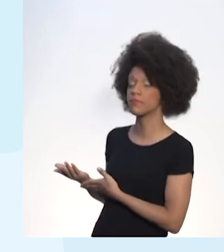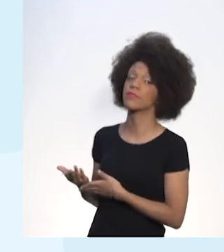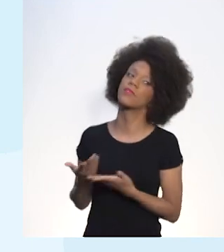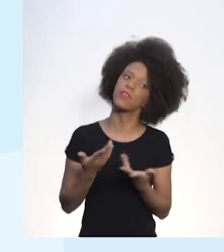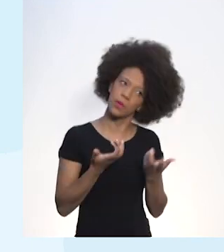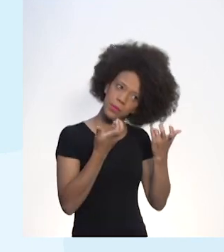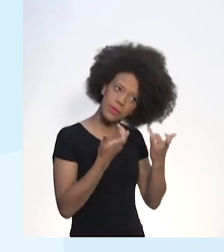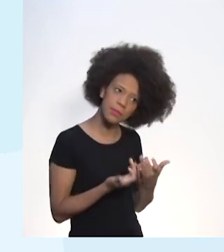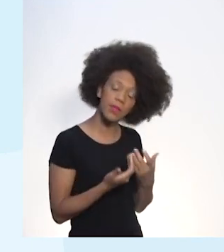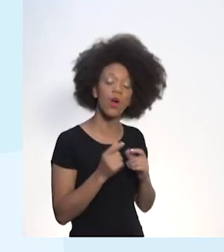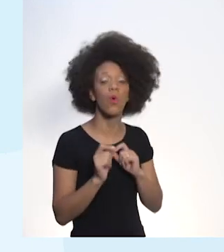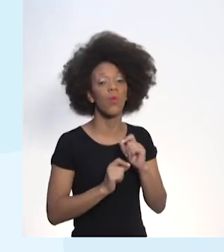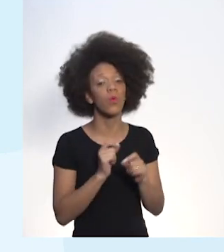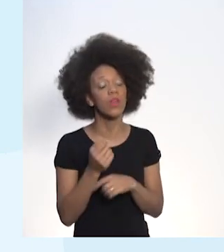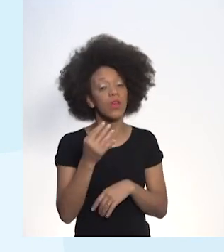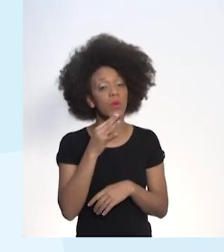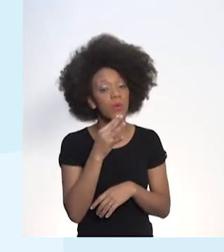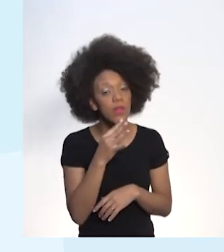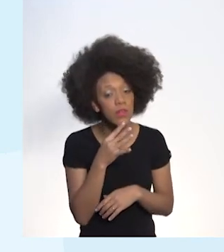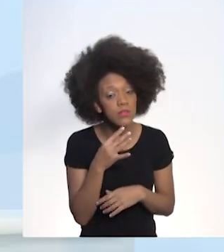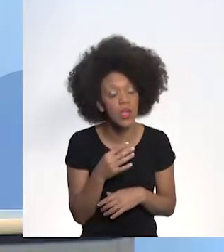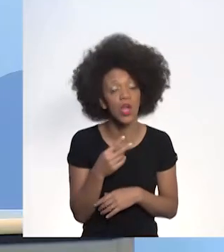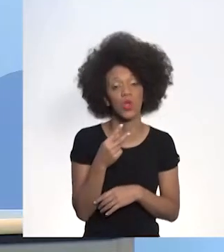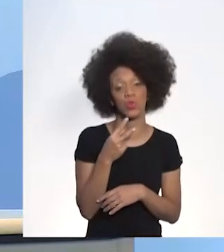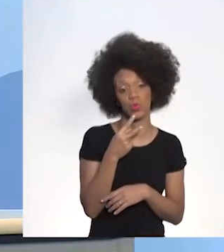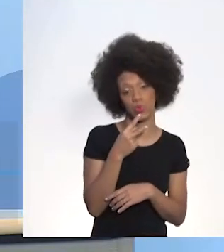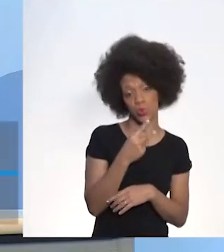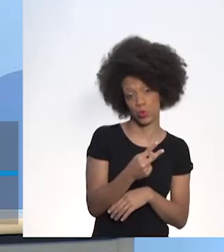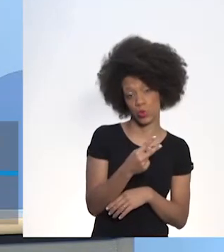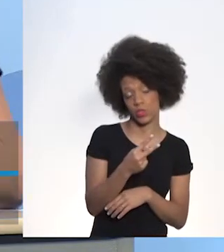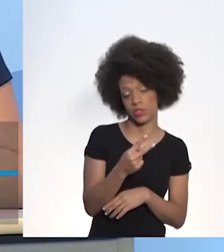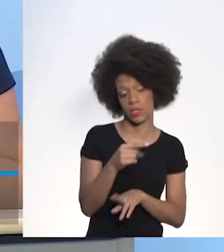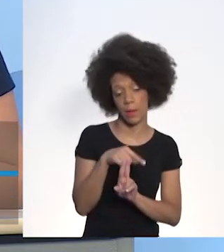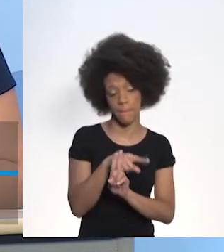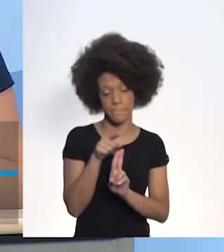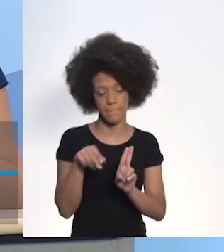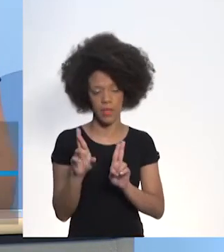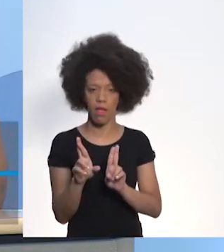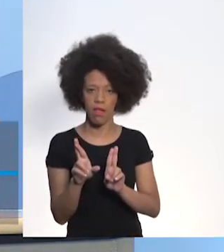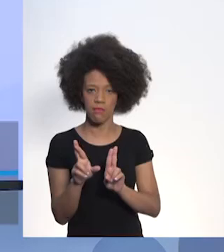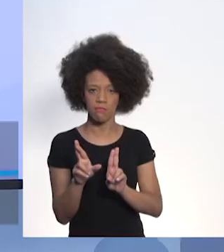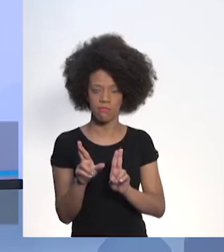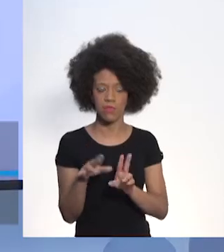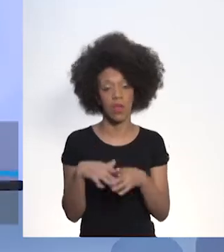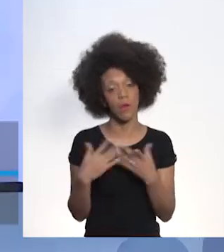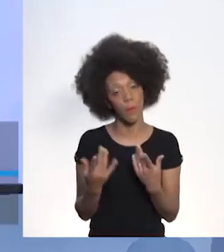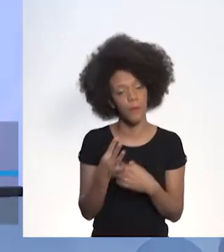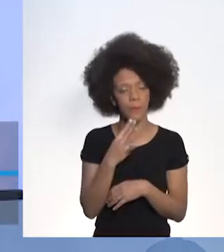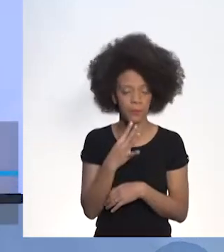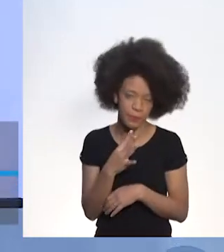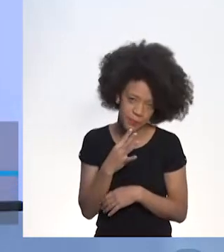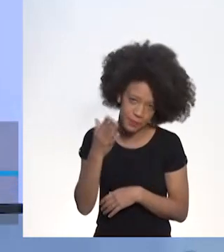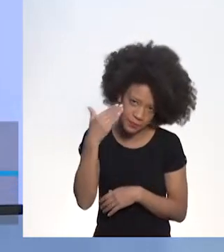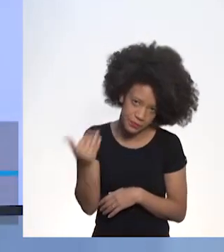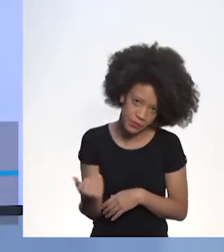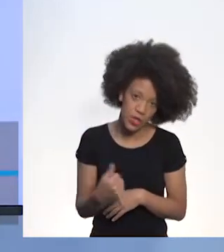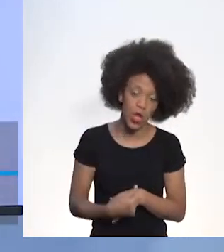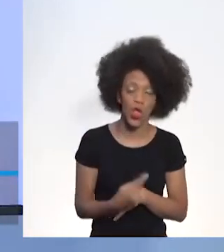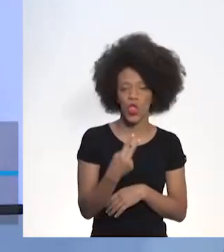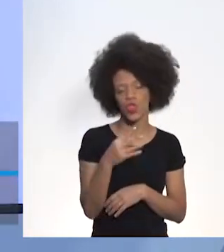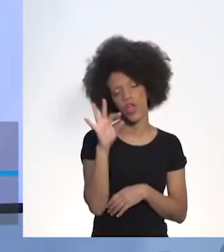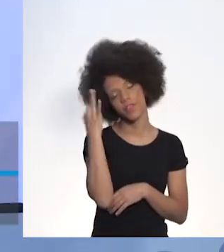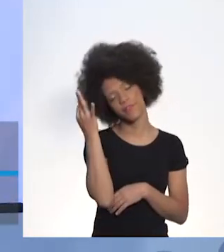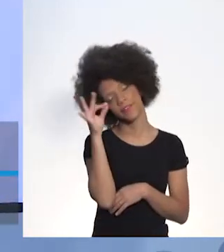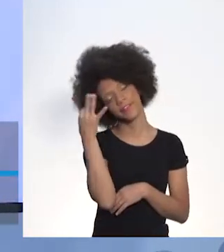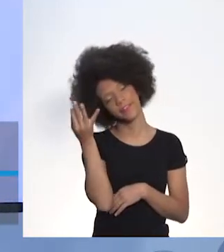falar agora. Aquilo que a gente conhece como 2πr. 2πr, ou mais conhecido, né, como 2 franceses,